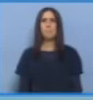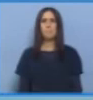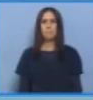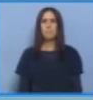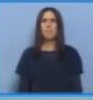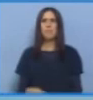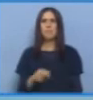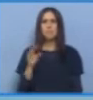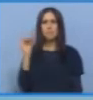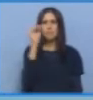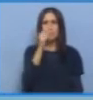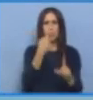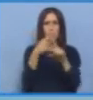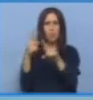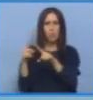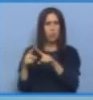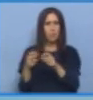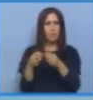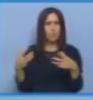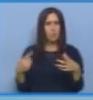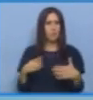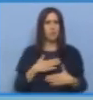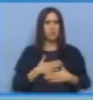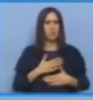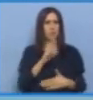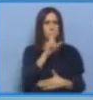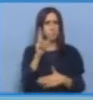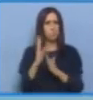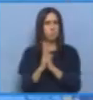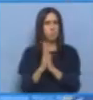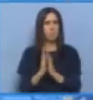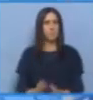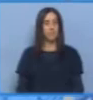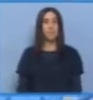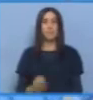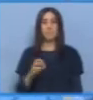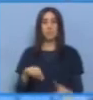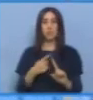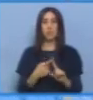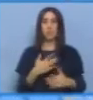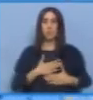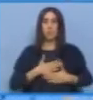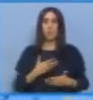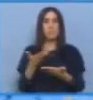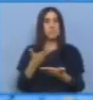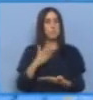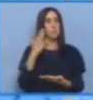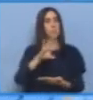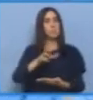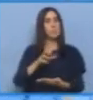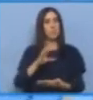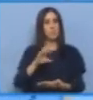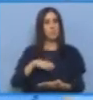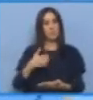Diversifica-se o número de destinos de voluntariado missionário? Sim. Este ano o país que recebe mais voluntários é Cabo Verde, que vai